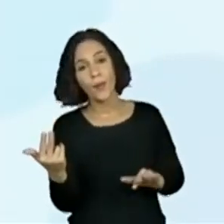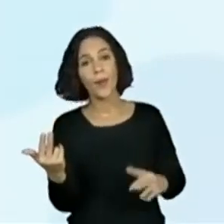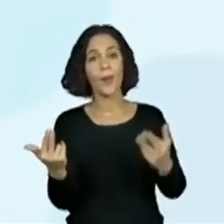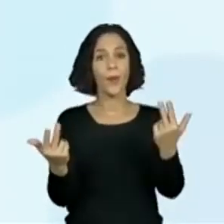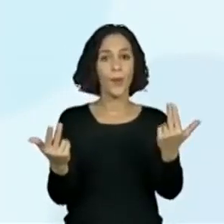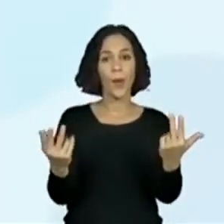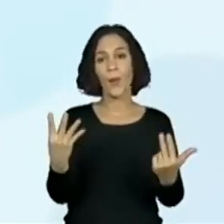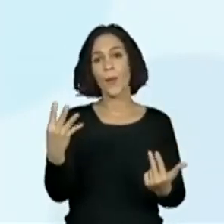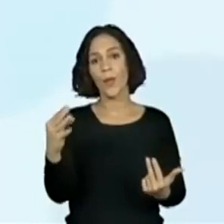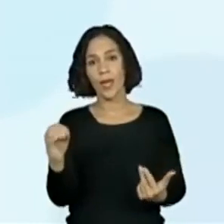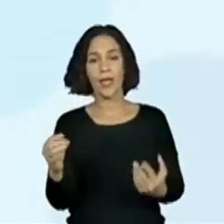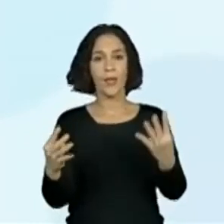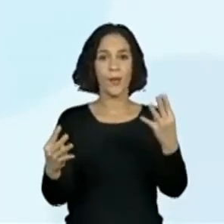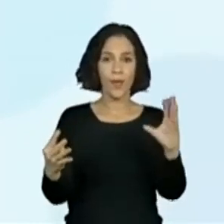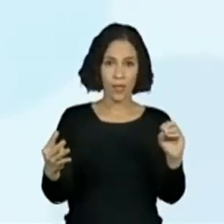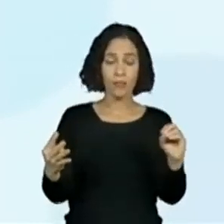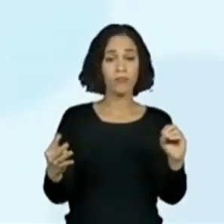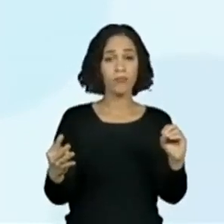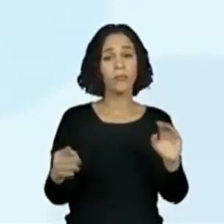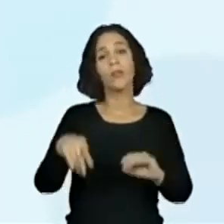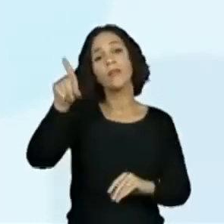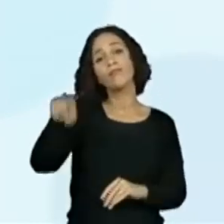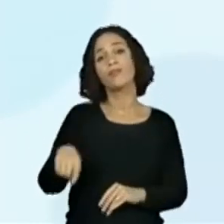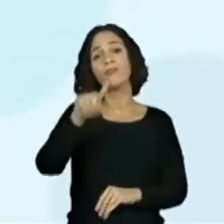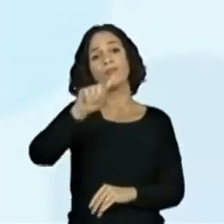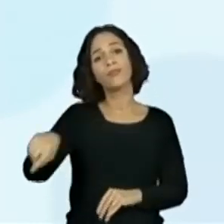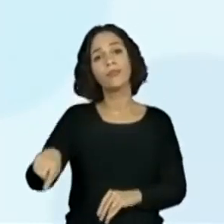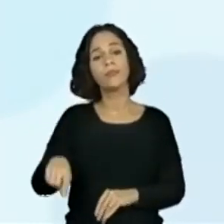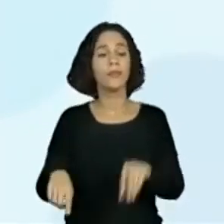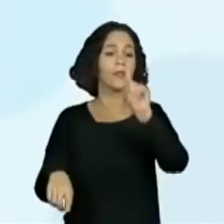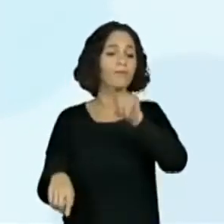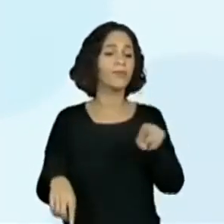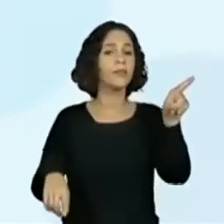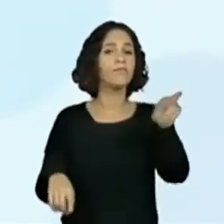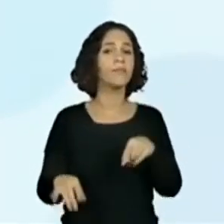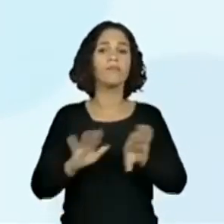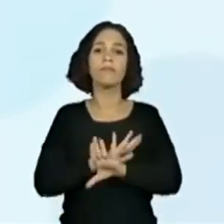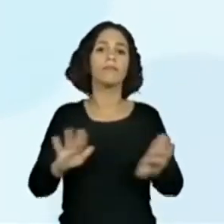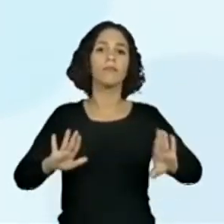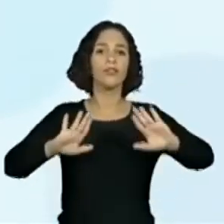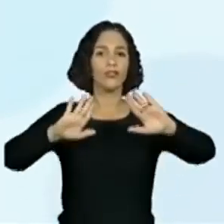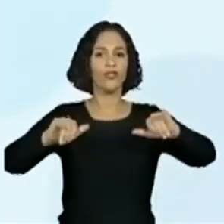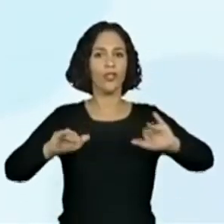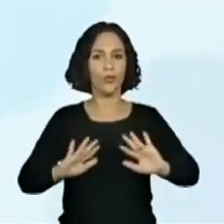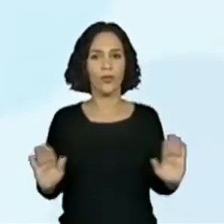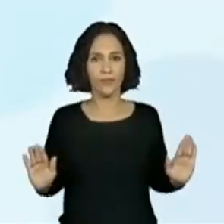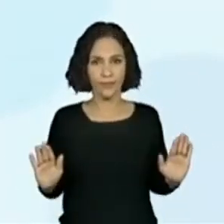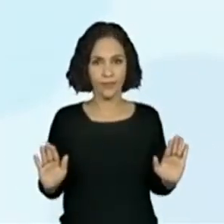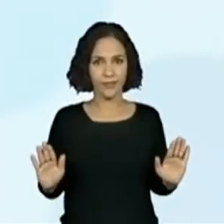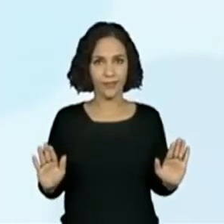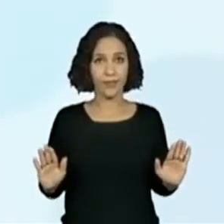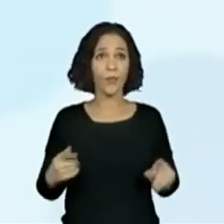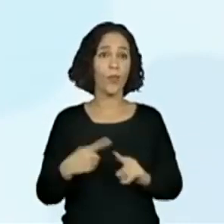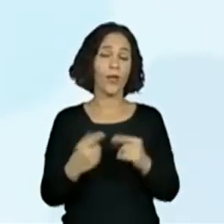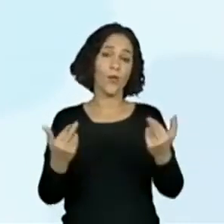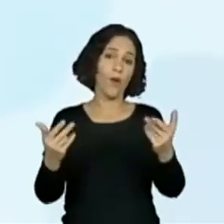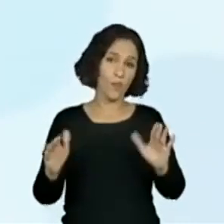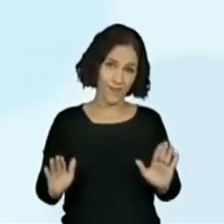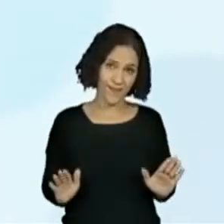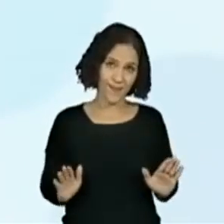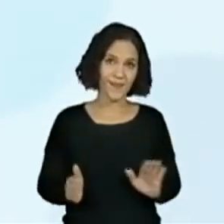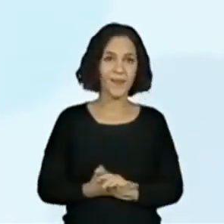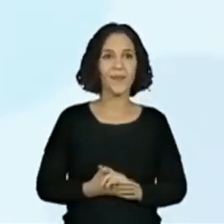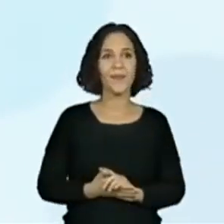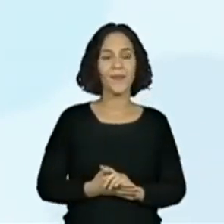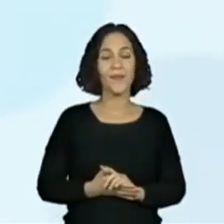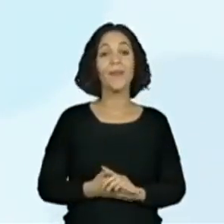40 reais em um e 40. Tirou dos dois? Então eu posso tirar isso daqui. Tirou os 40 por quê? De um. Porque eles são iguais.